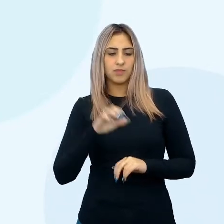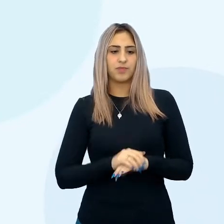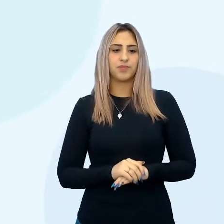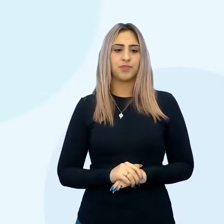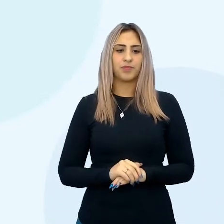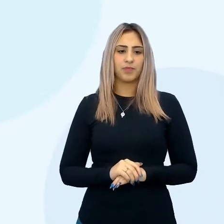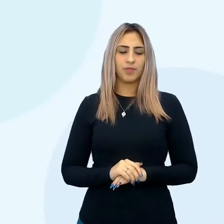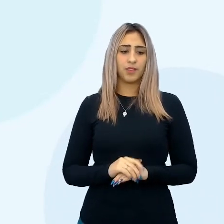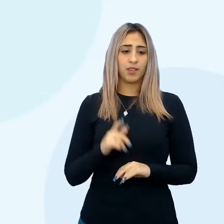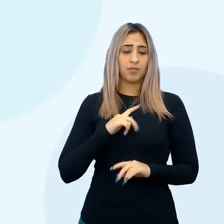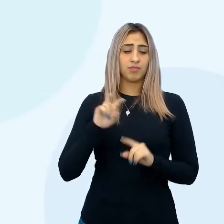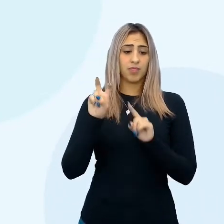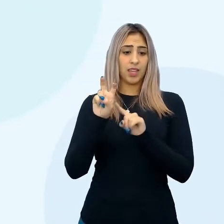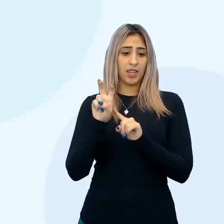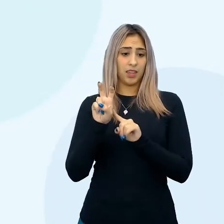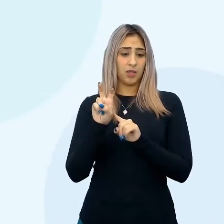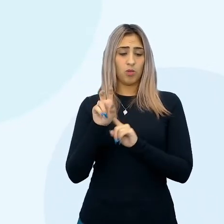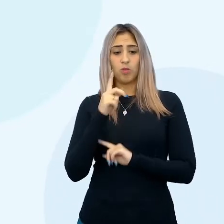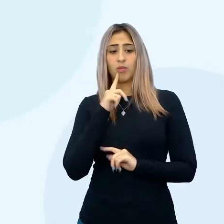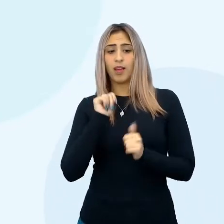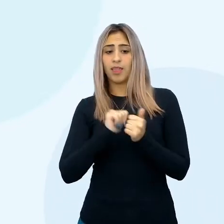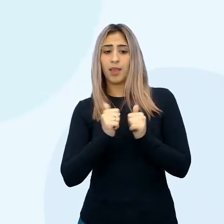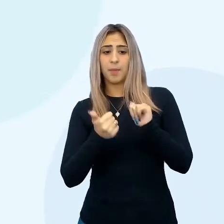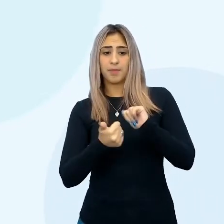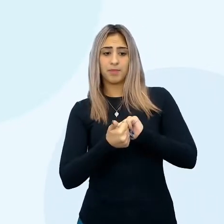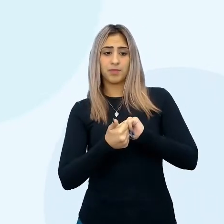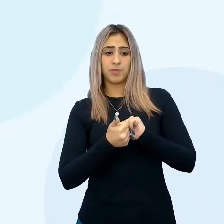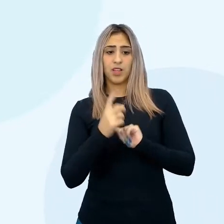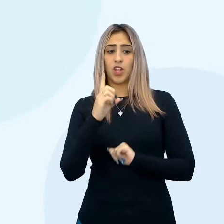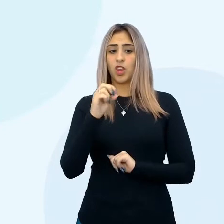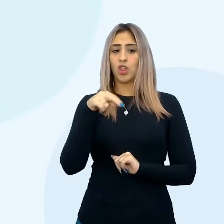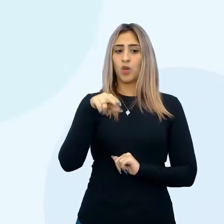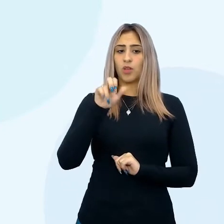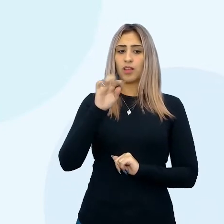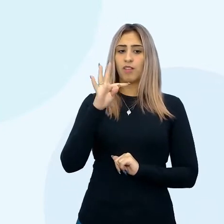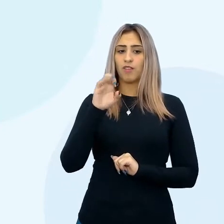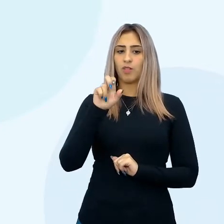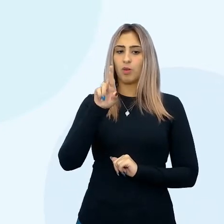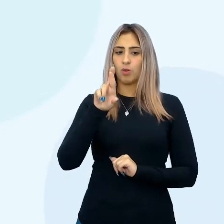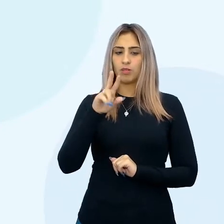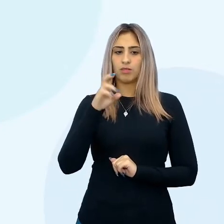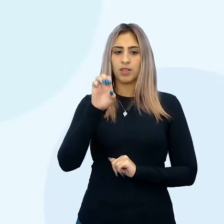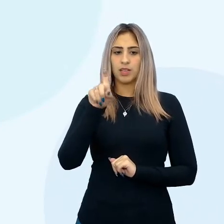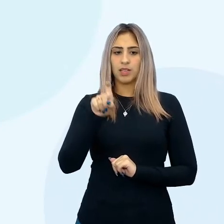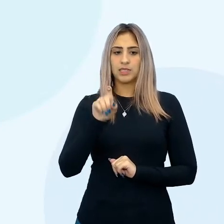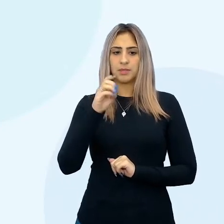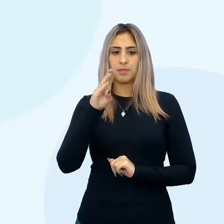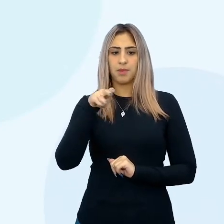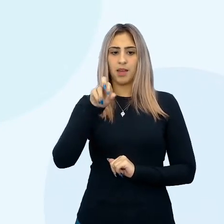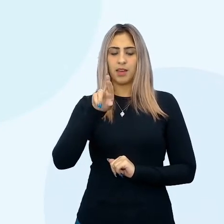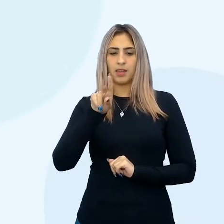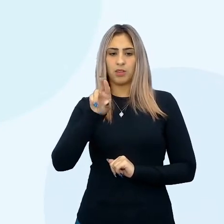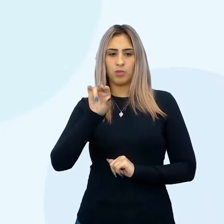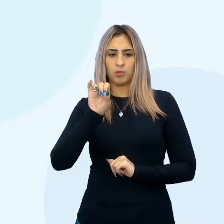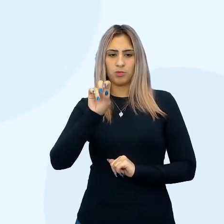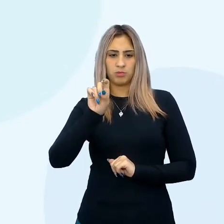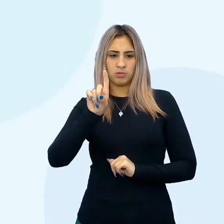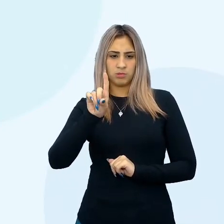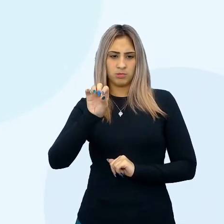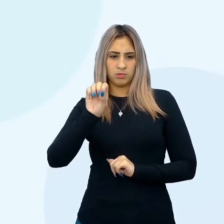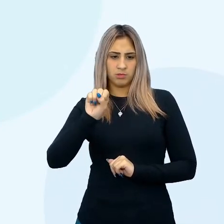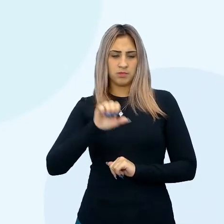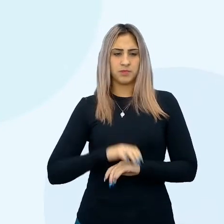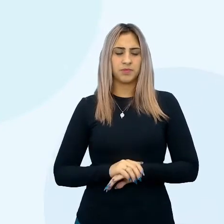quinto colocado, uma adaptação de um livro do Jorge Amado, que é Dona Flor e Seus Dois Maridos. E aí vem Minha Mãe é uma Peça 2, A Dama